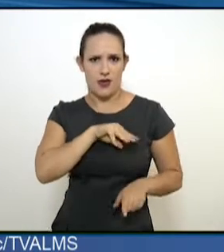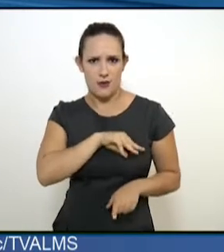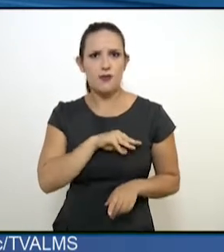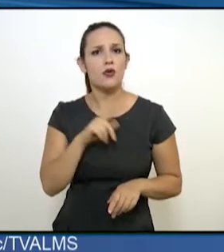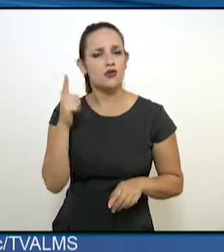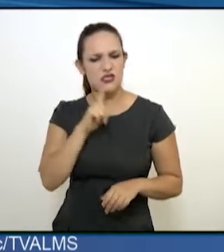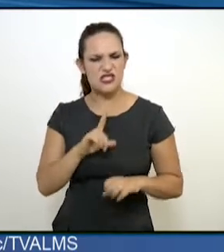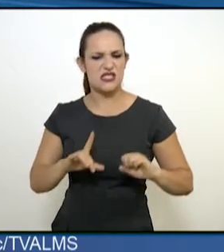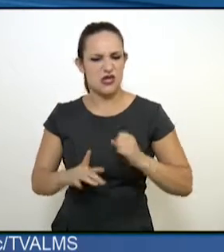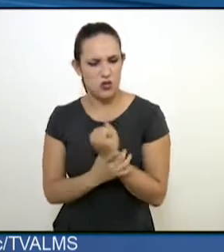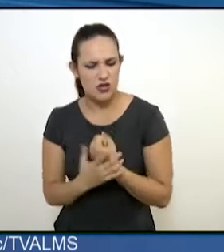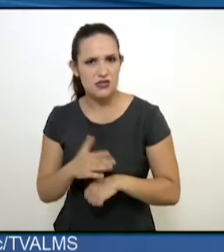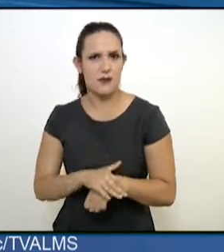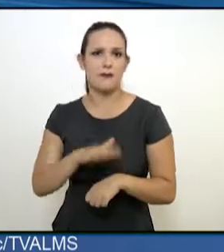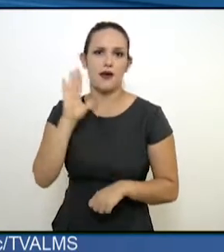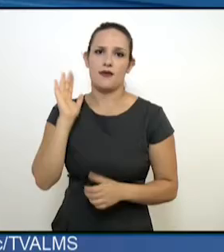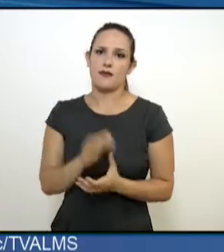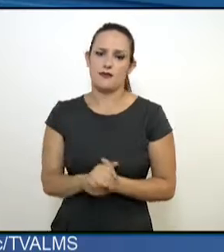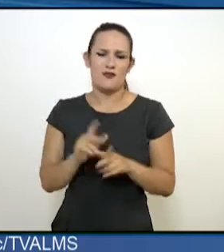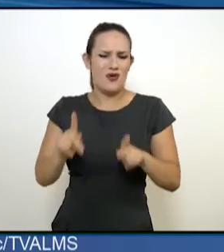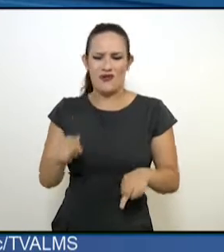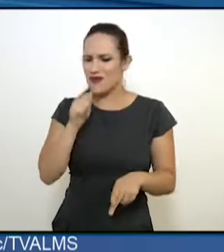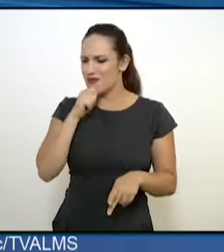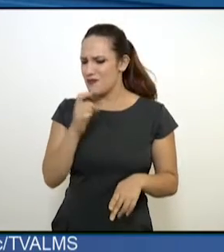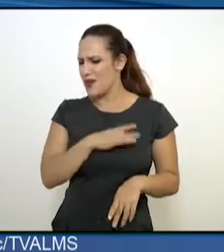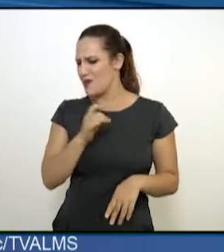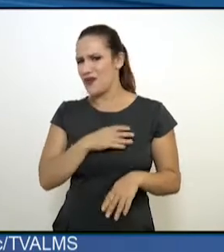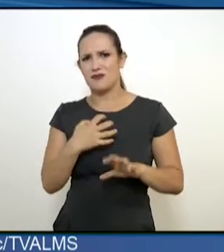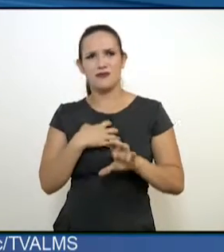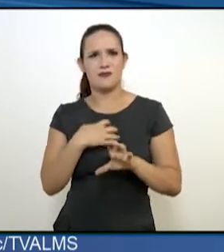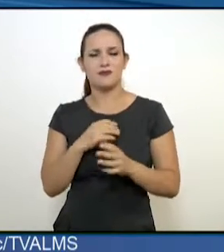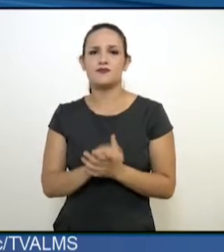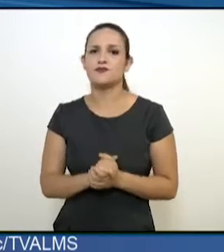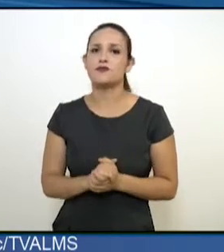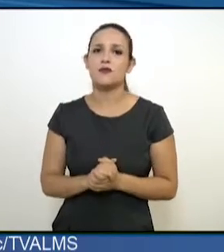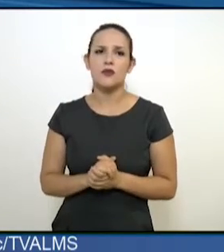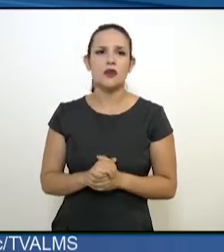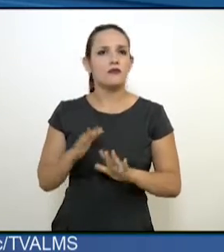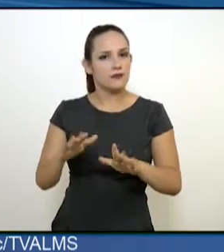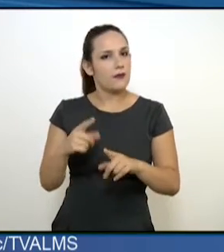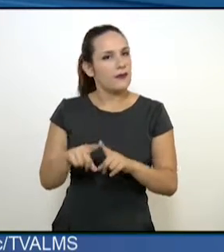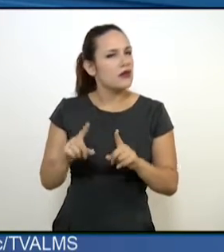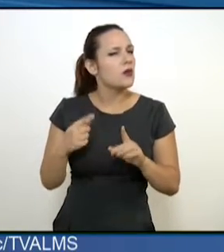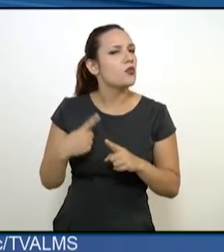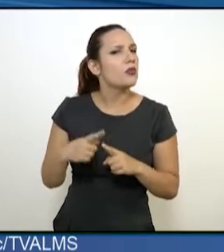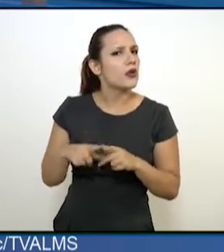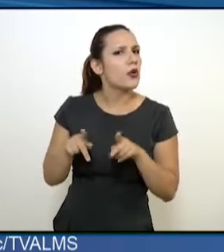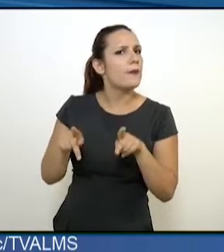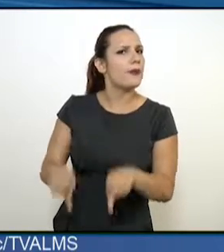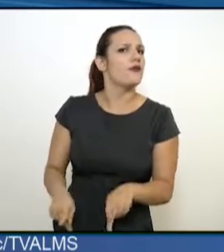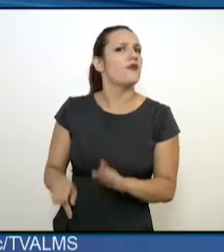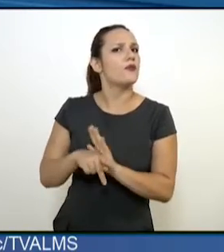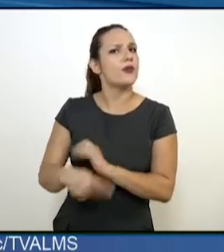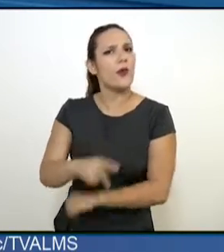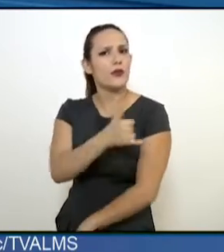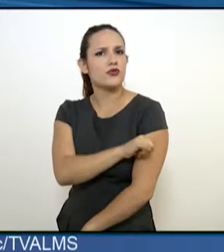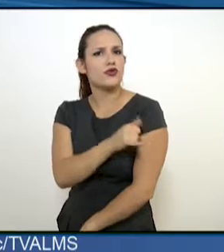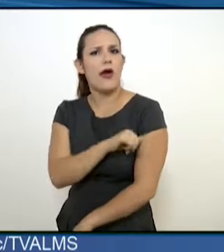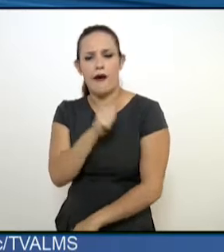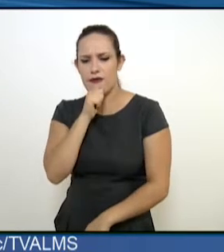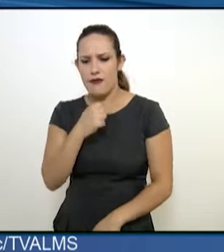população do Rio de Janeiro, que continua insegura. Por que eu digo que a população do Rio de Janeiro continua insegura? Porque